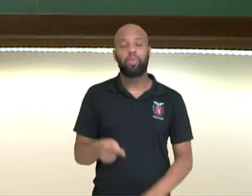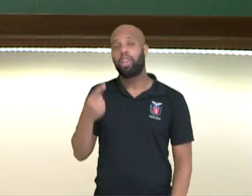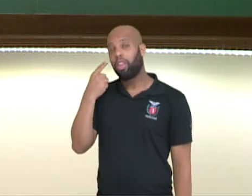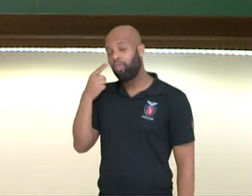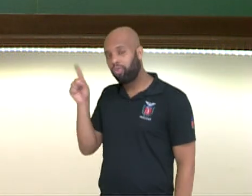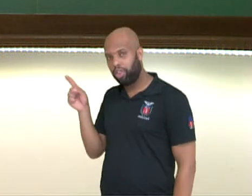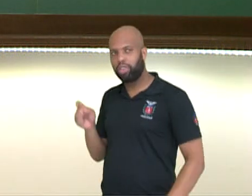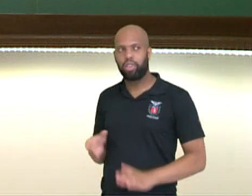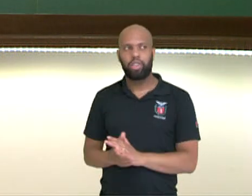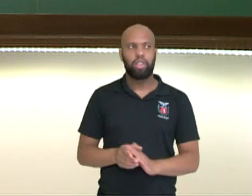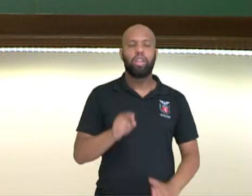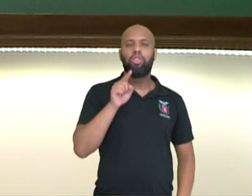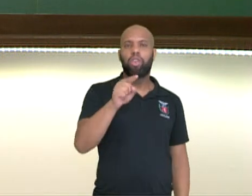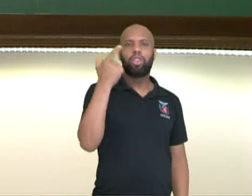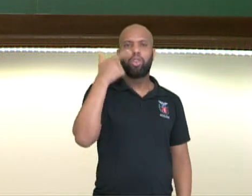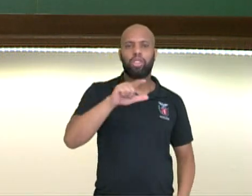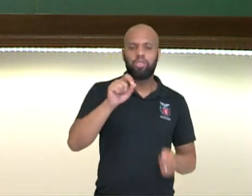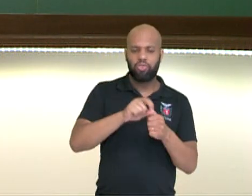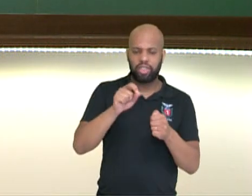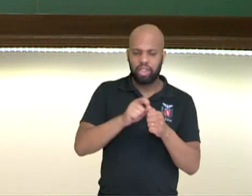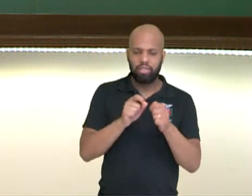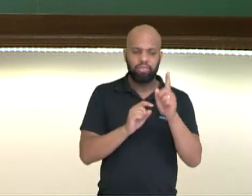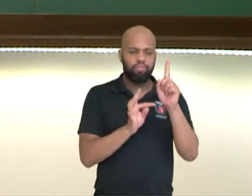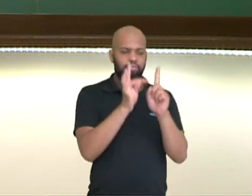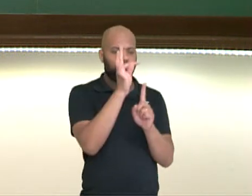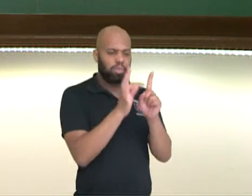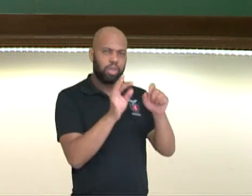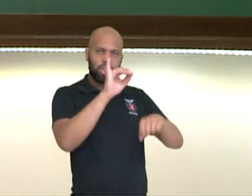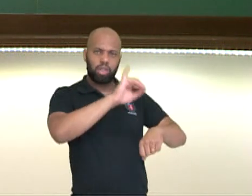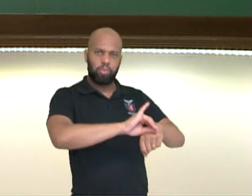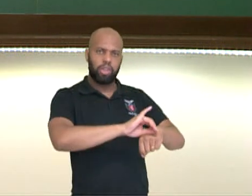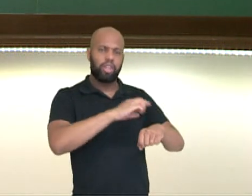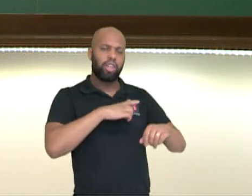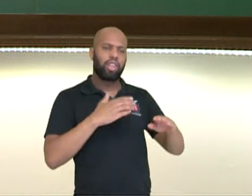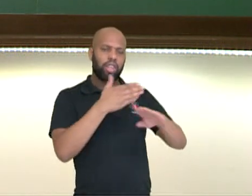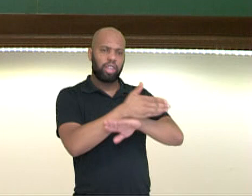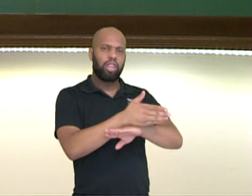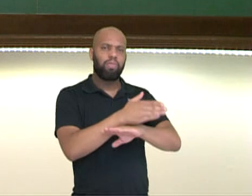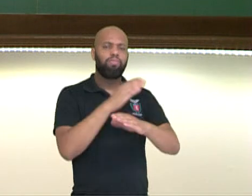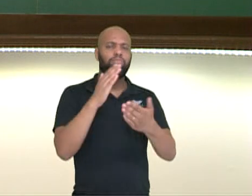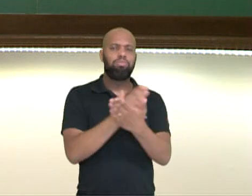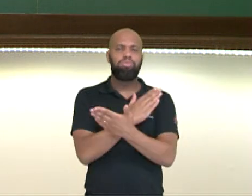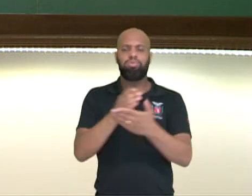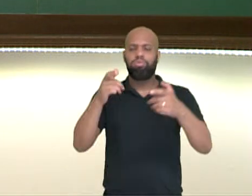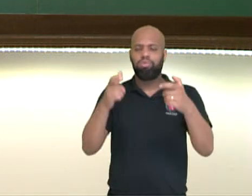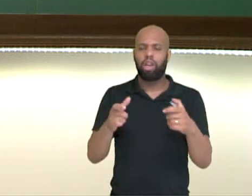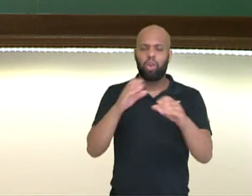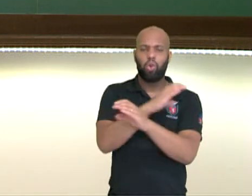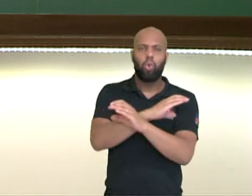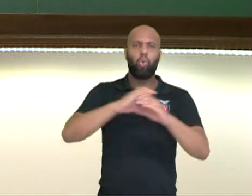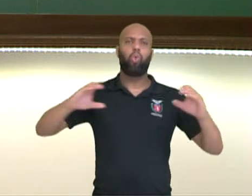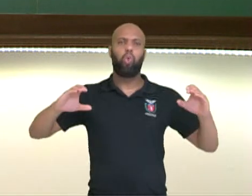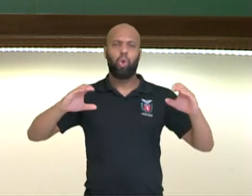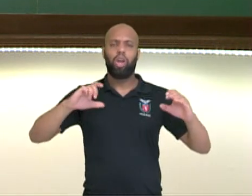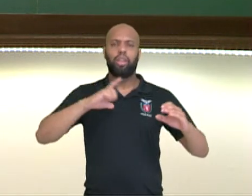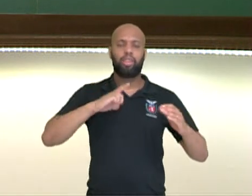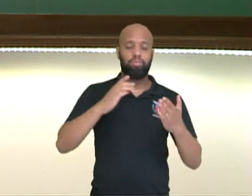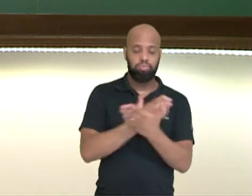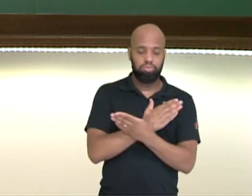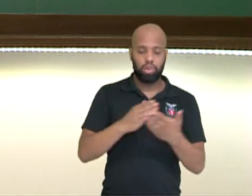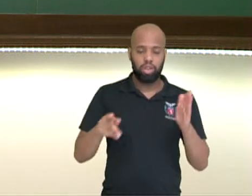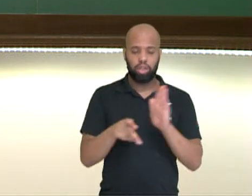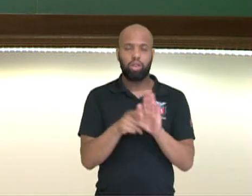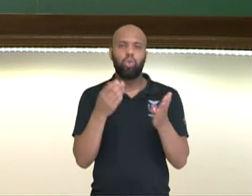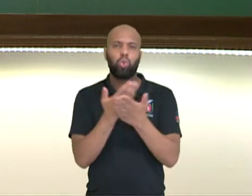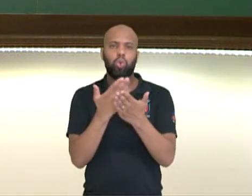Bom, e para você construir um termômetro, tem que ir para um laboratório, algum lugar confiável, né? São os laboratórios de metrologia, que